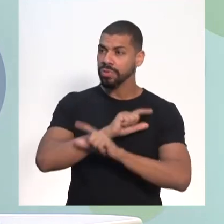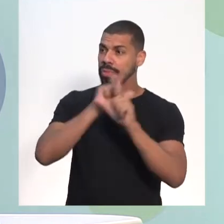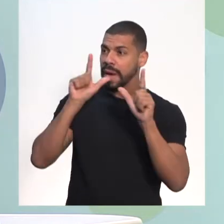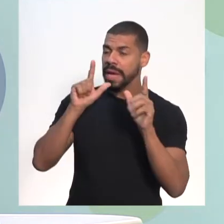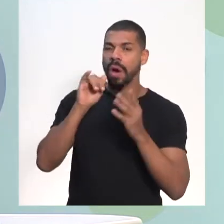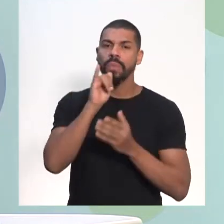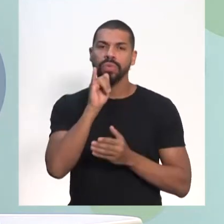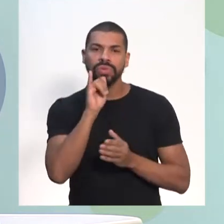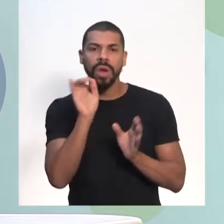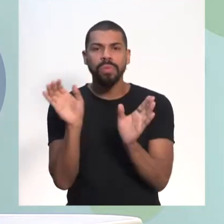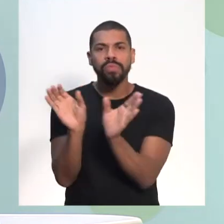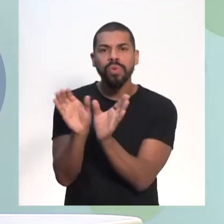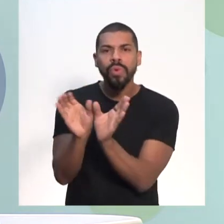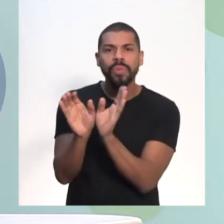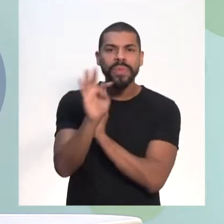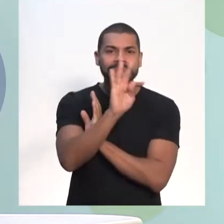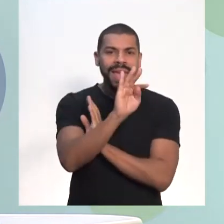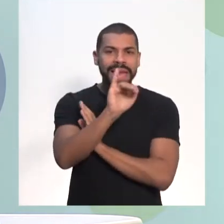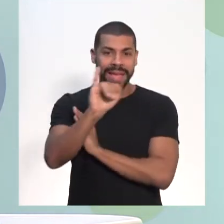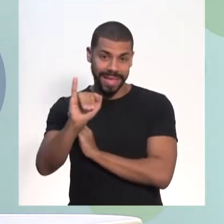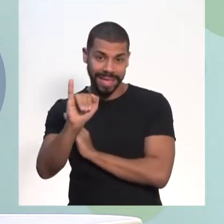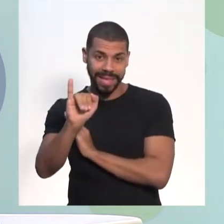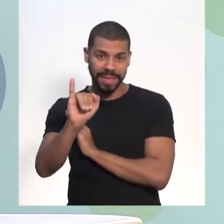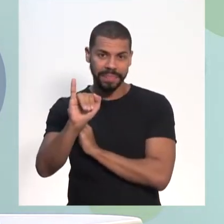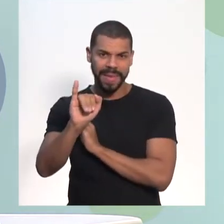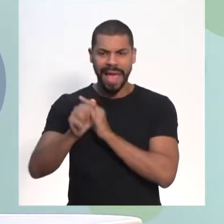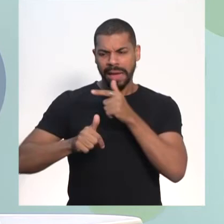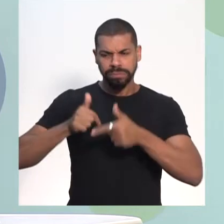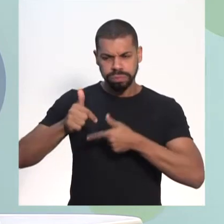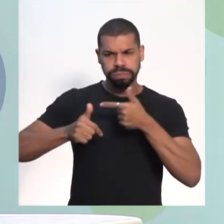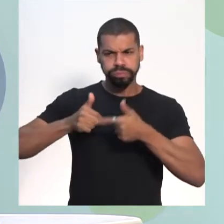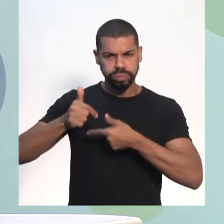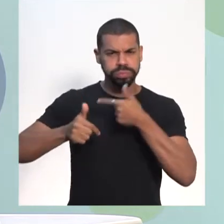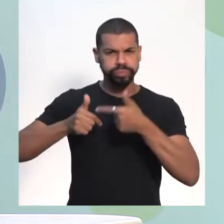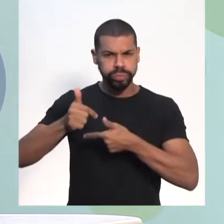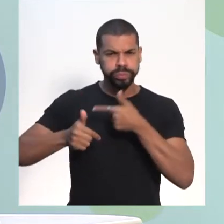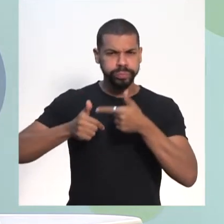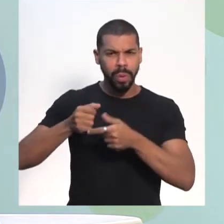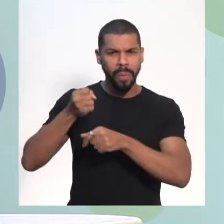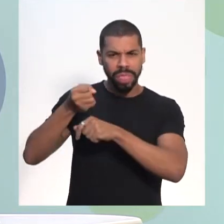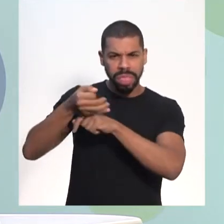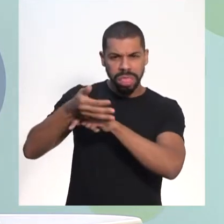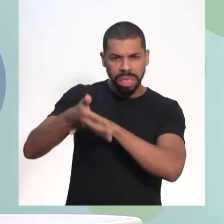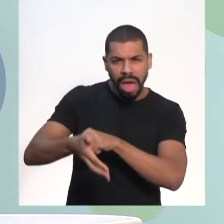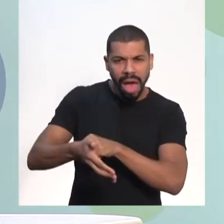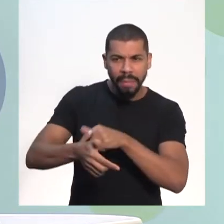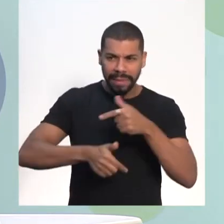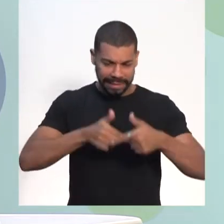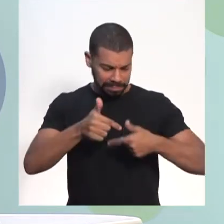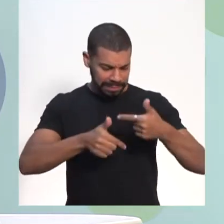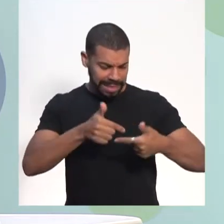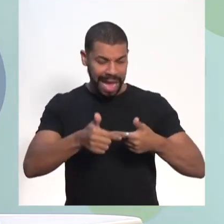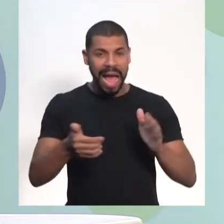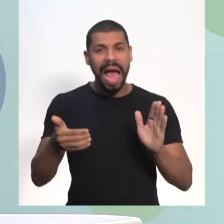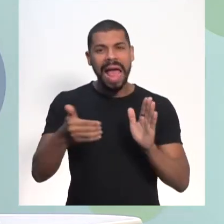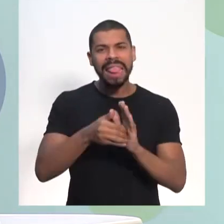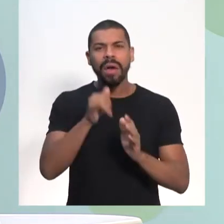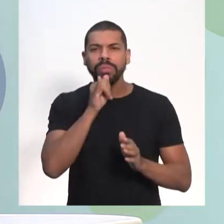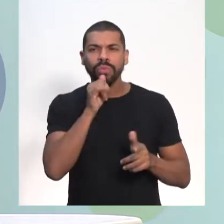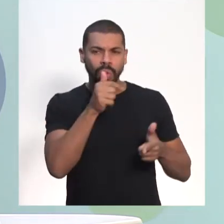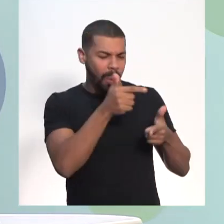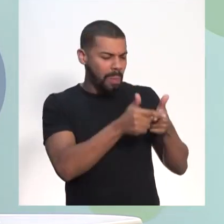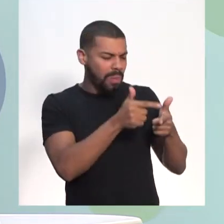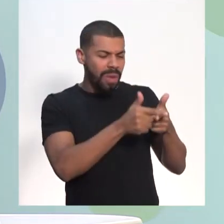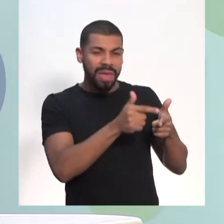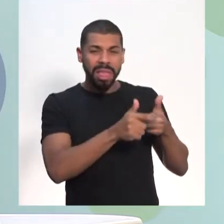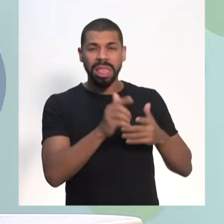TI trabalhou intensamente essa noite, essa madrugada, para que aquele problema de lentidão,